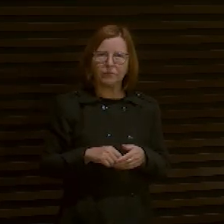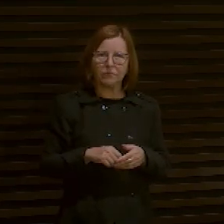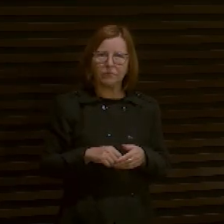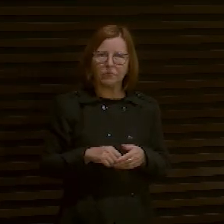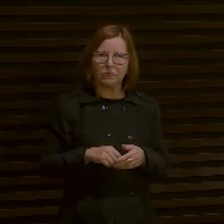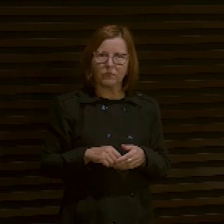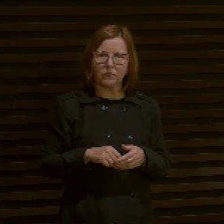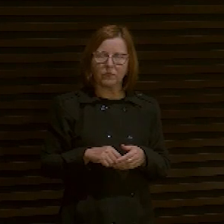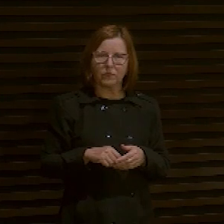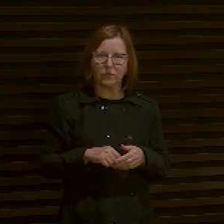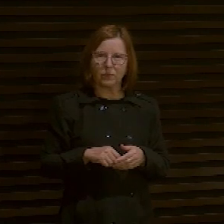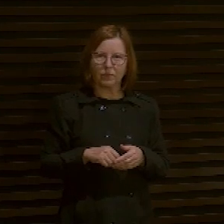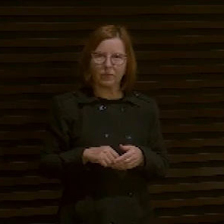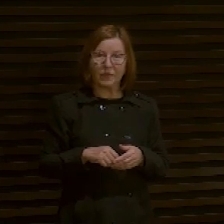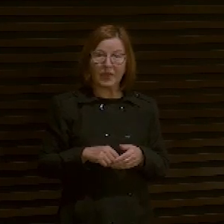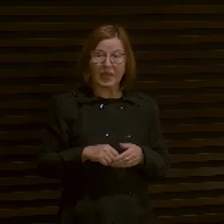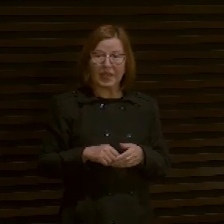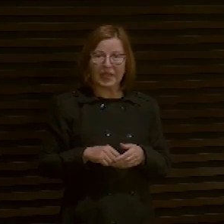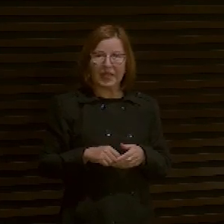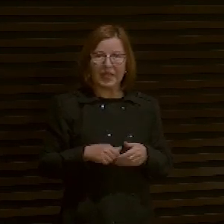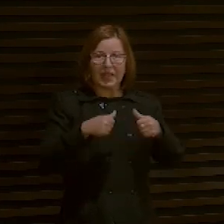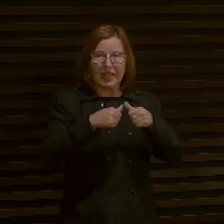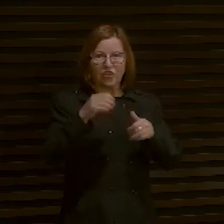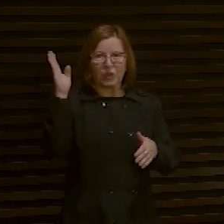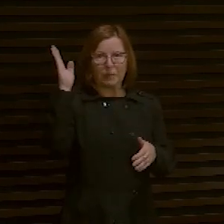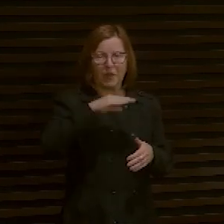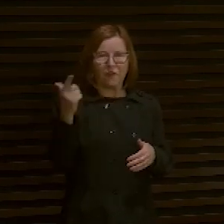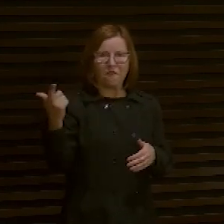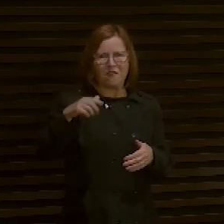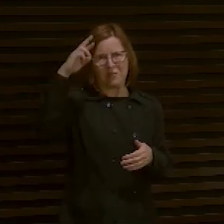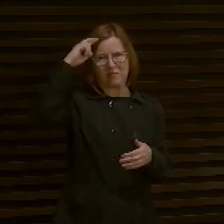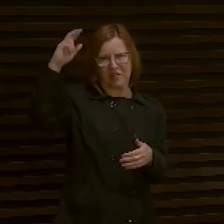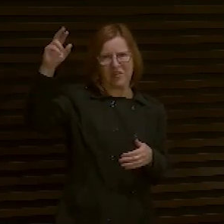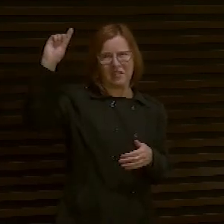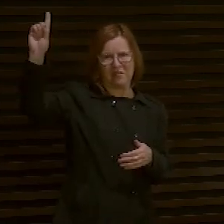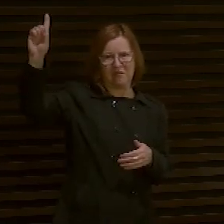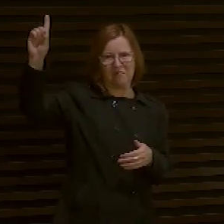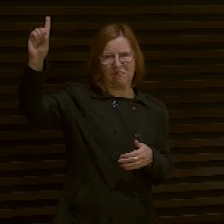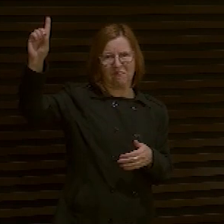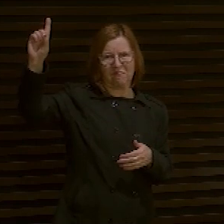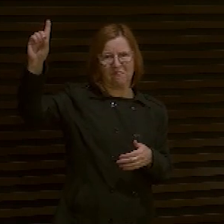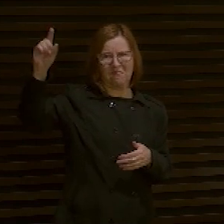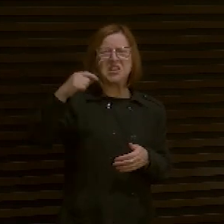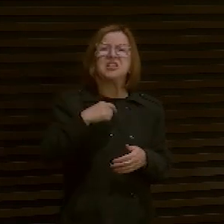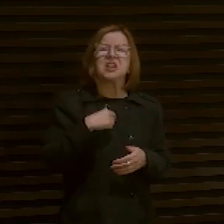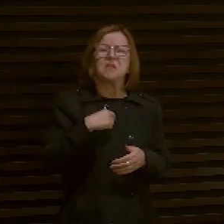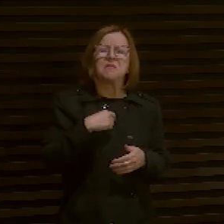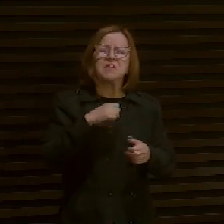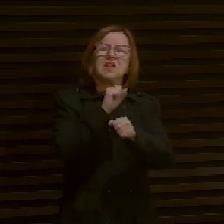eis que este mal, ali na parte B, eis que este mal vem do Senhor. Que mais poderia eu esperar do